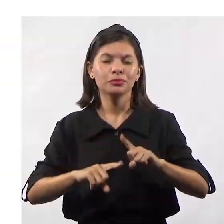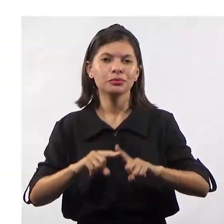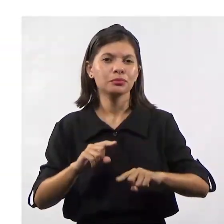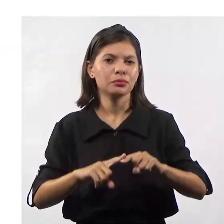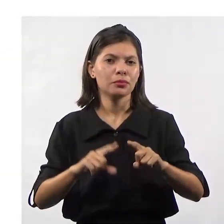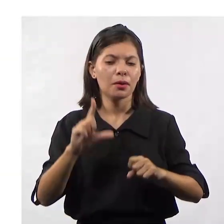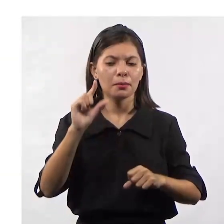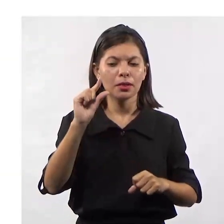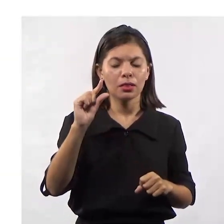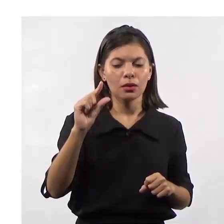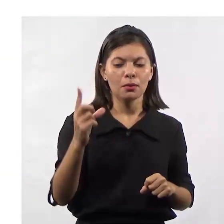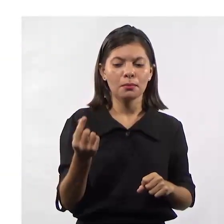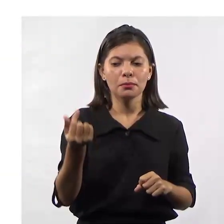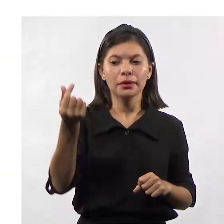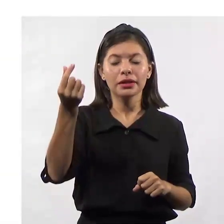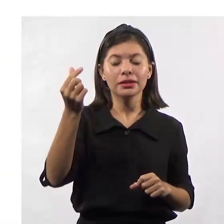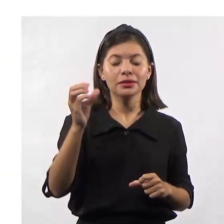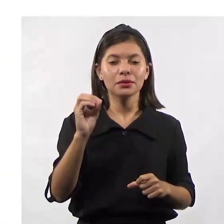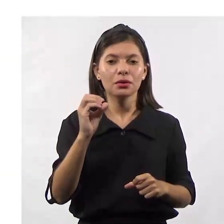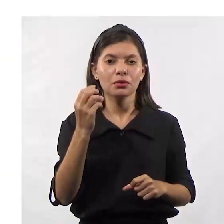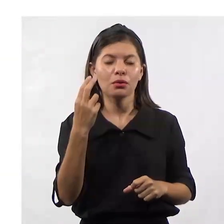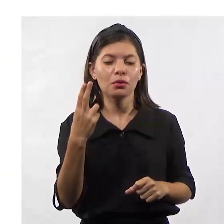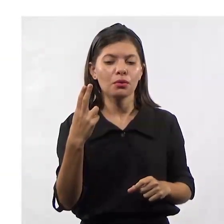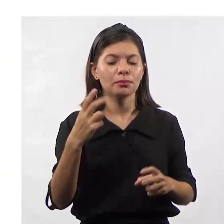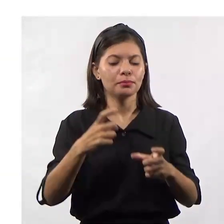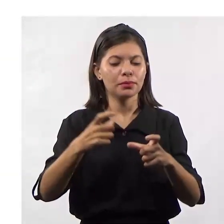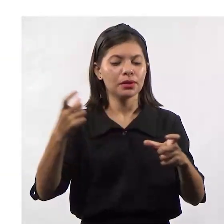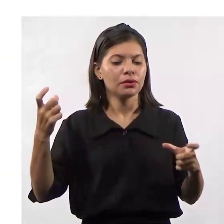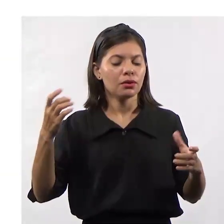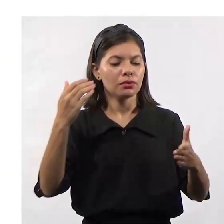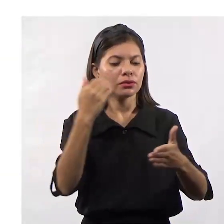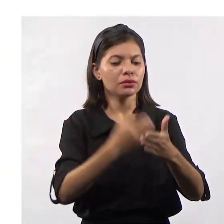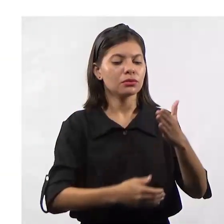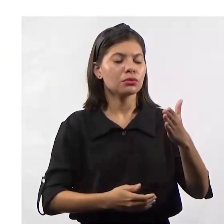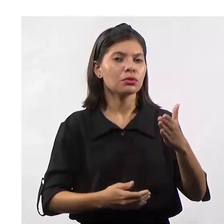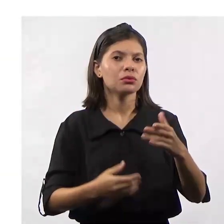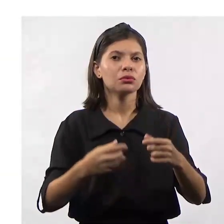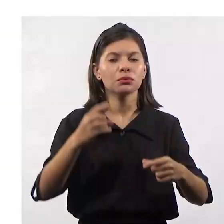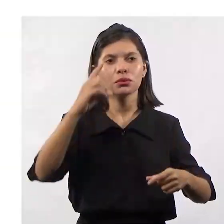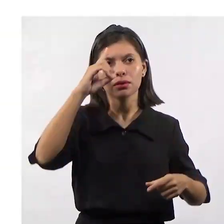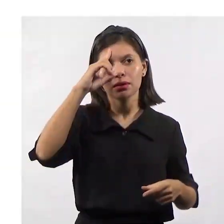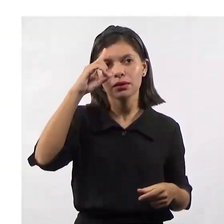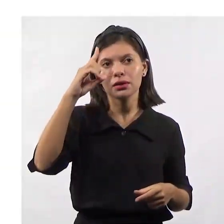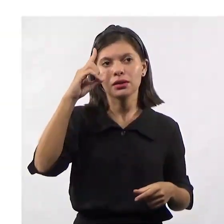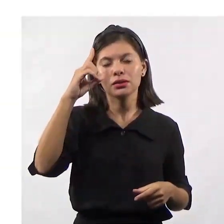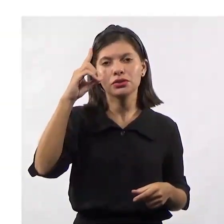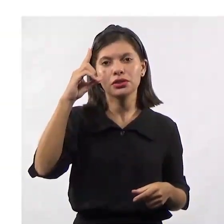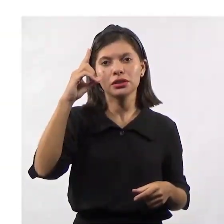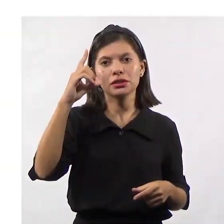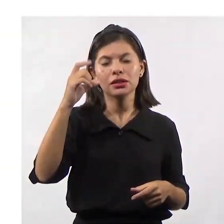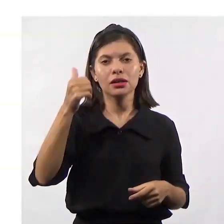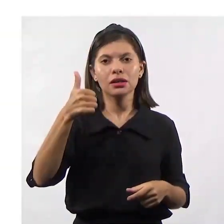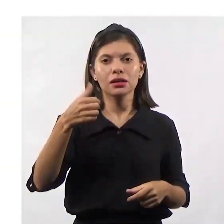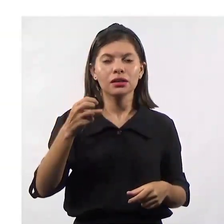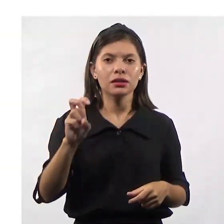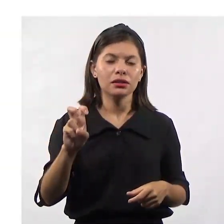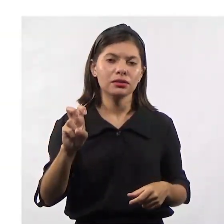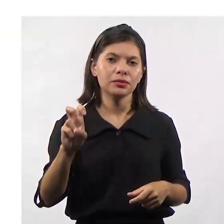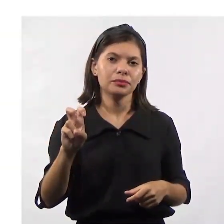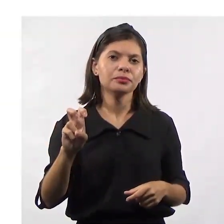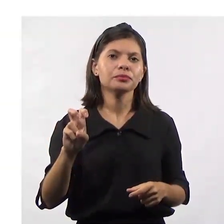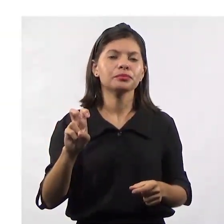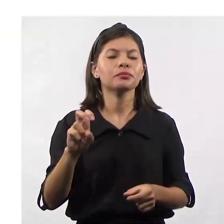critério de julgamento for o menor preço ou maior desconto, e 15 dias úteis nas hipóteses não abrangidas no que eu acabei de